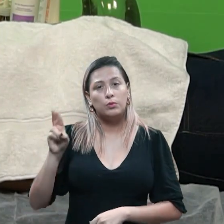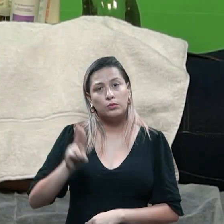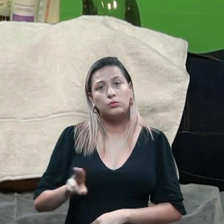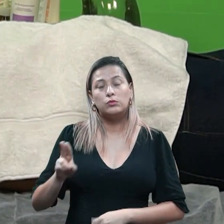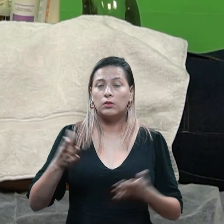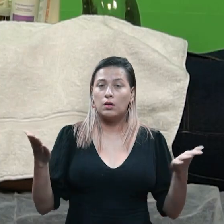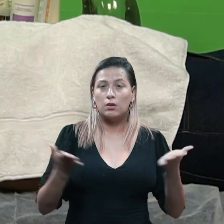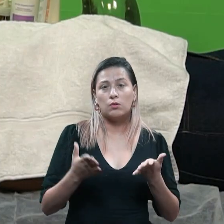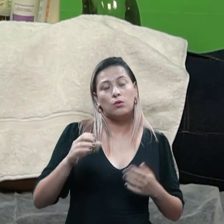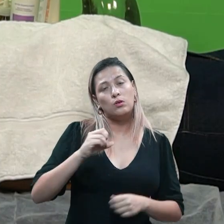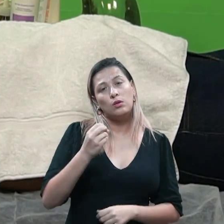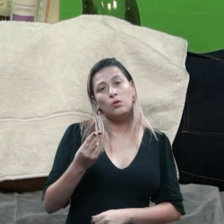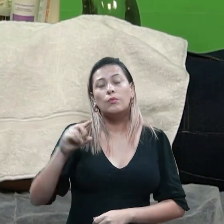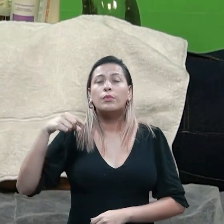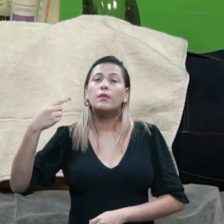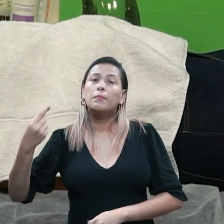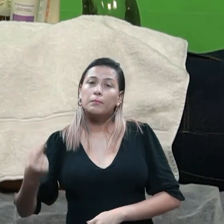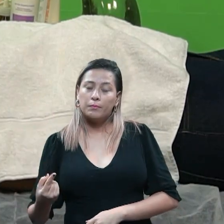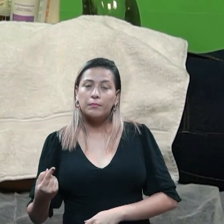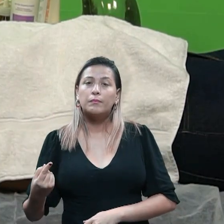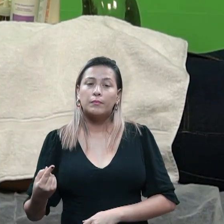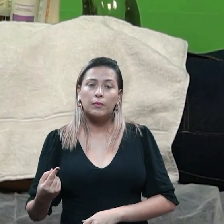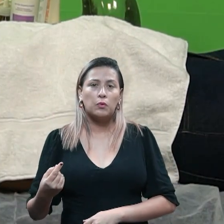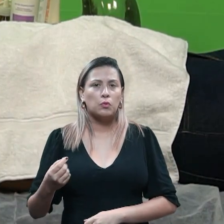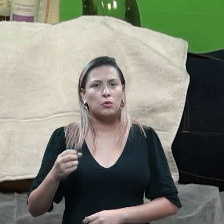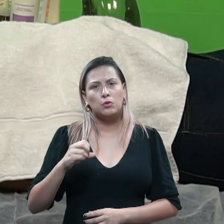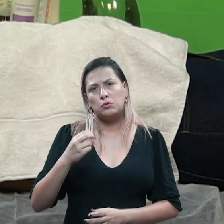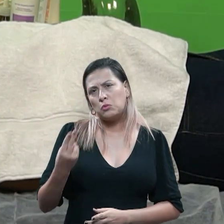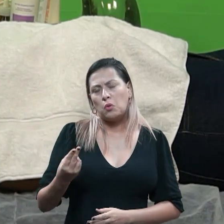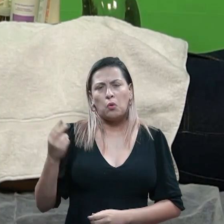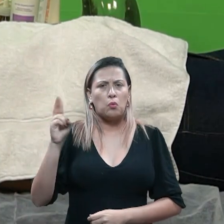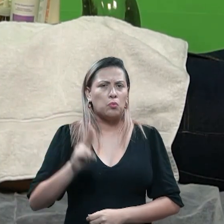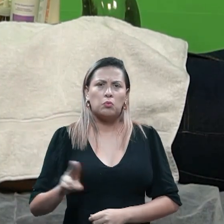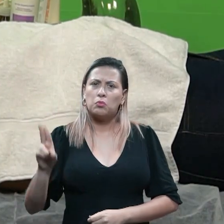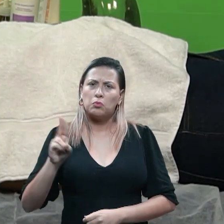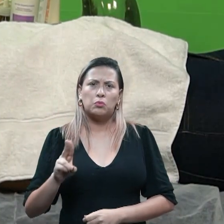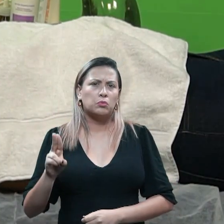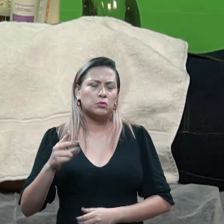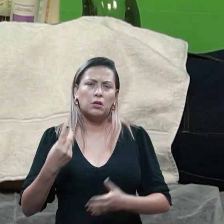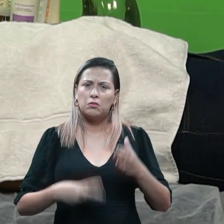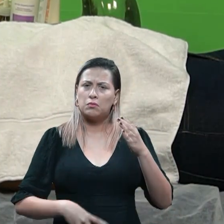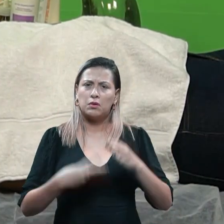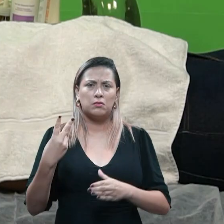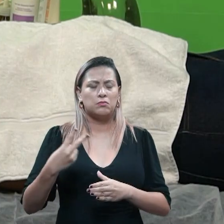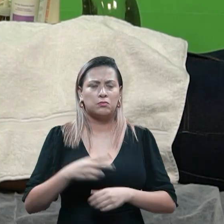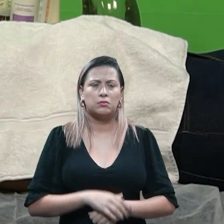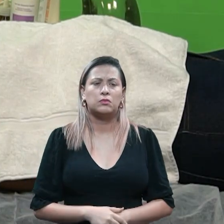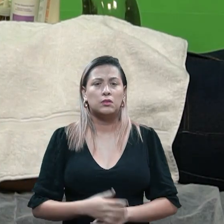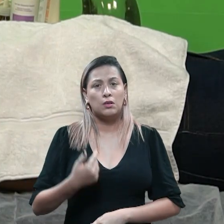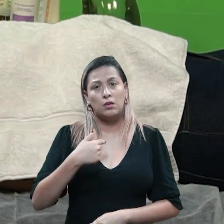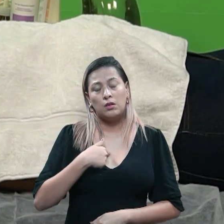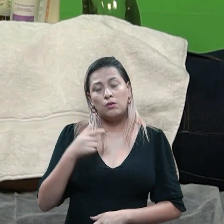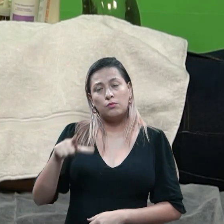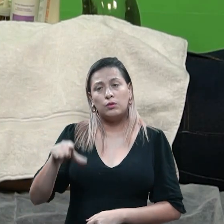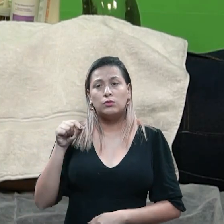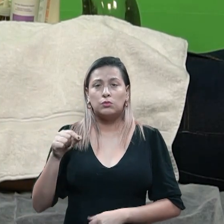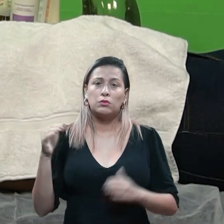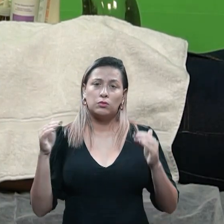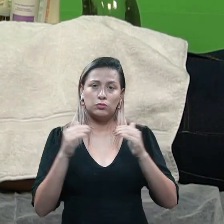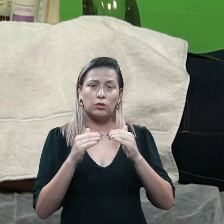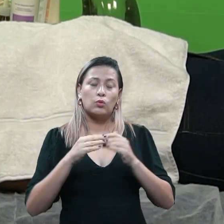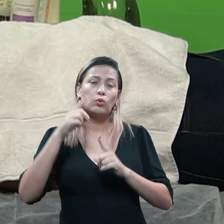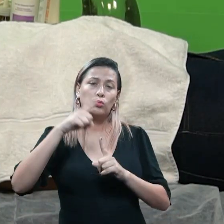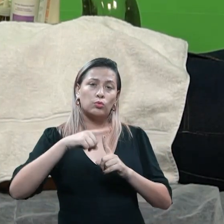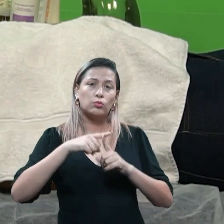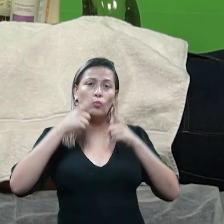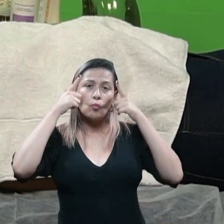só depois da máscara. Ou posso usar ela as duas vezes. Isso eu vou determinar de acordo com a condição de pele do meu cliente.